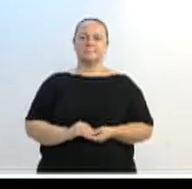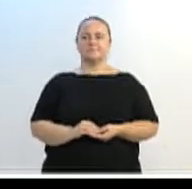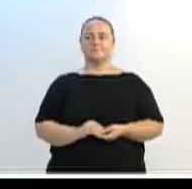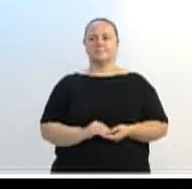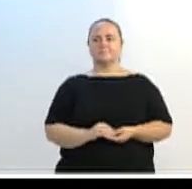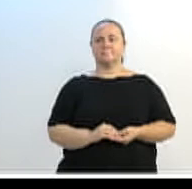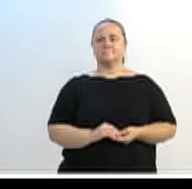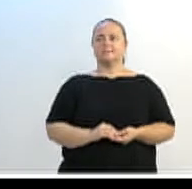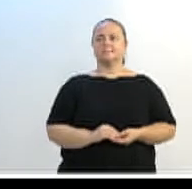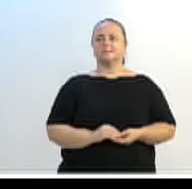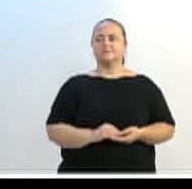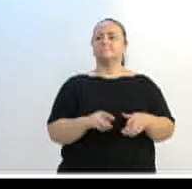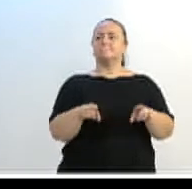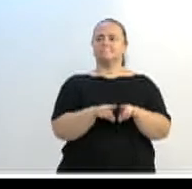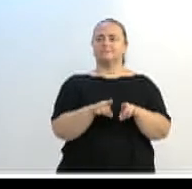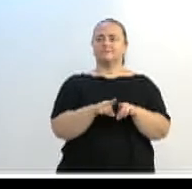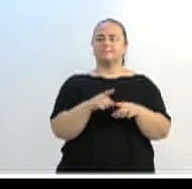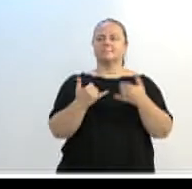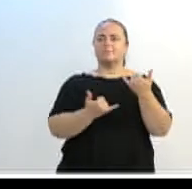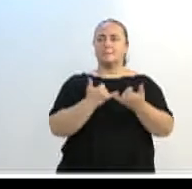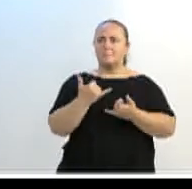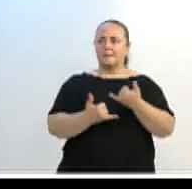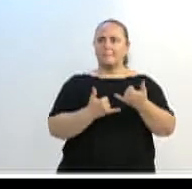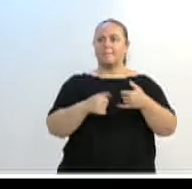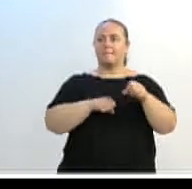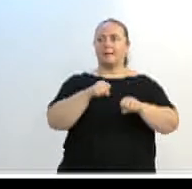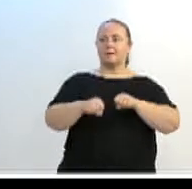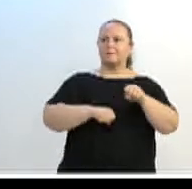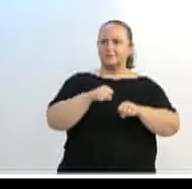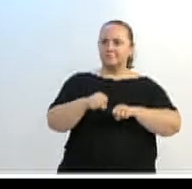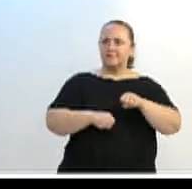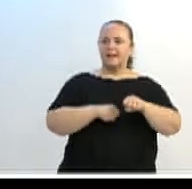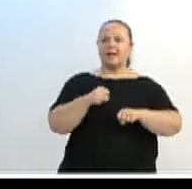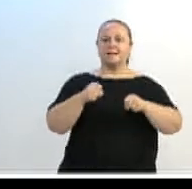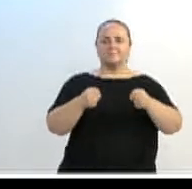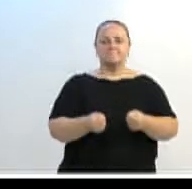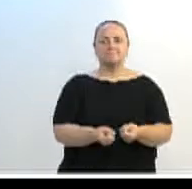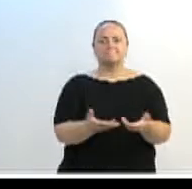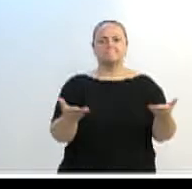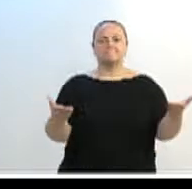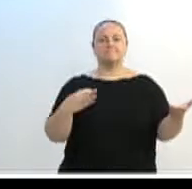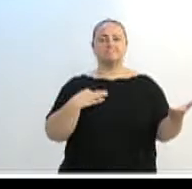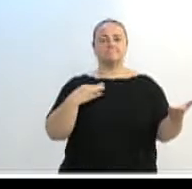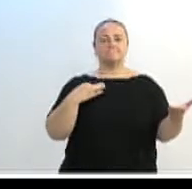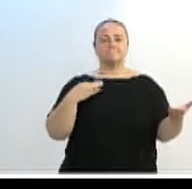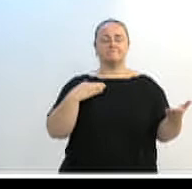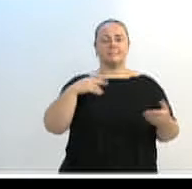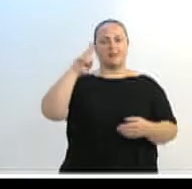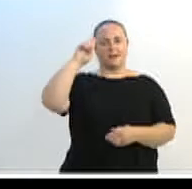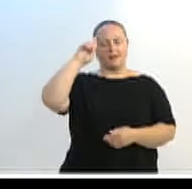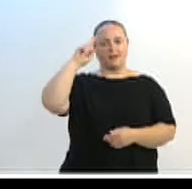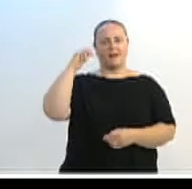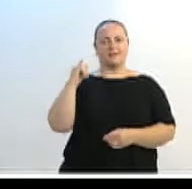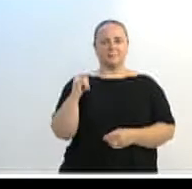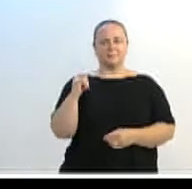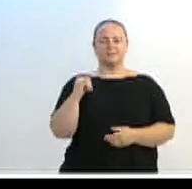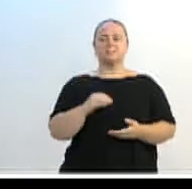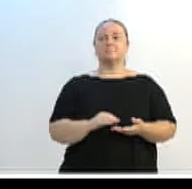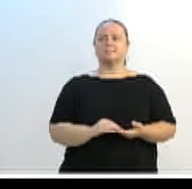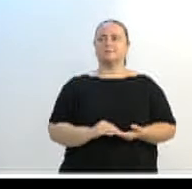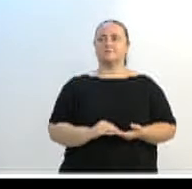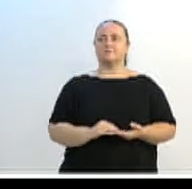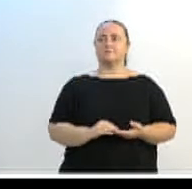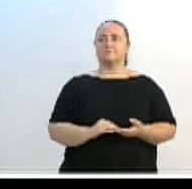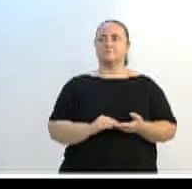Também doações de brinquedos, duas bicicletas também foram doadas para os haitianos no Hospital Santo Antônio, bicamas,